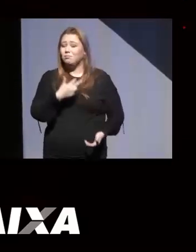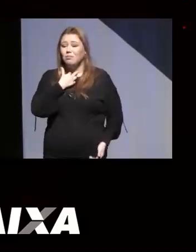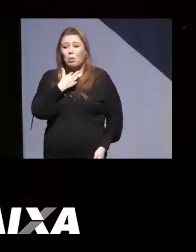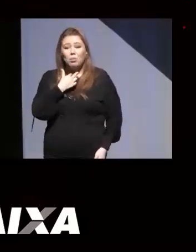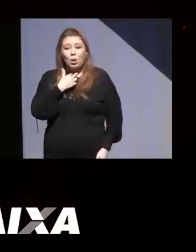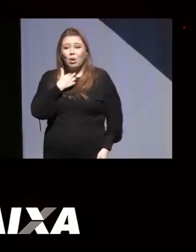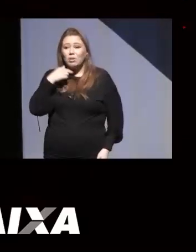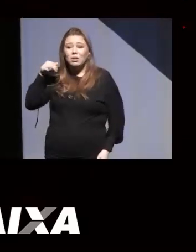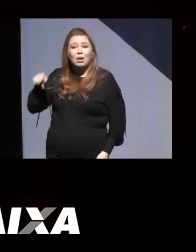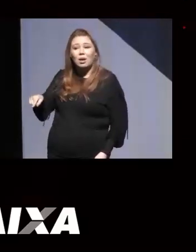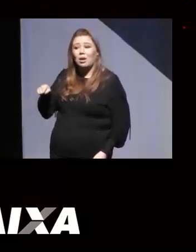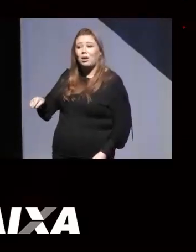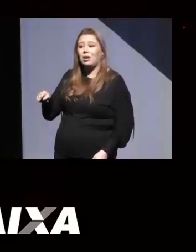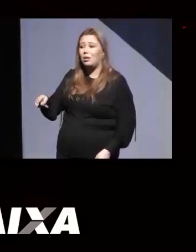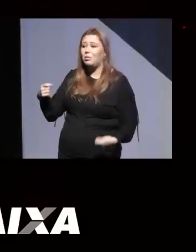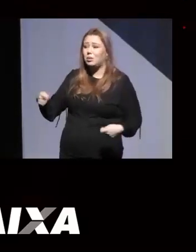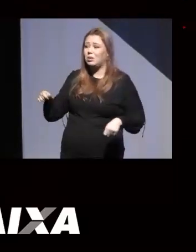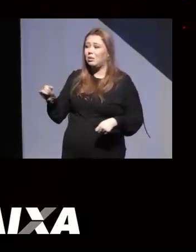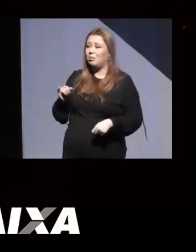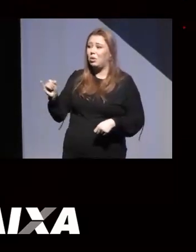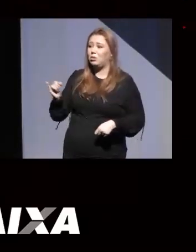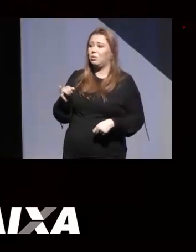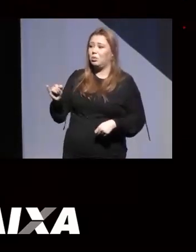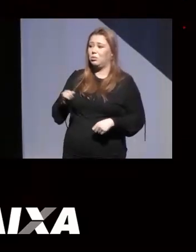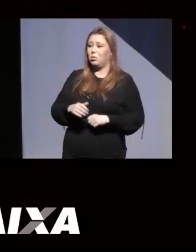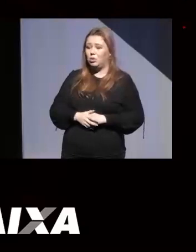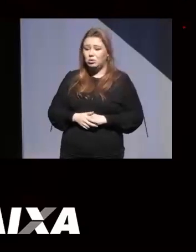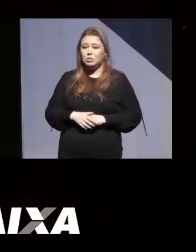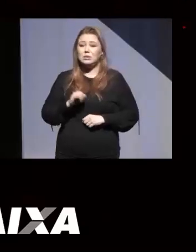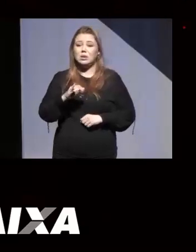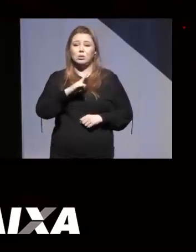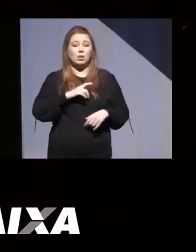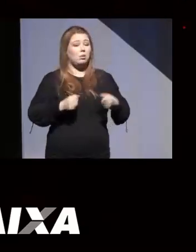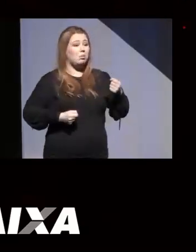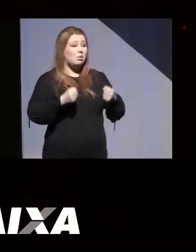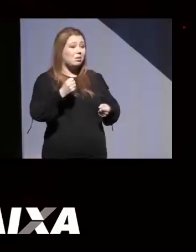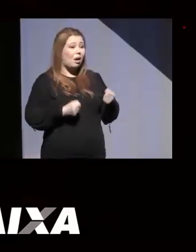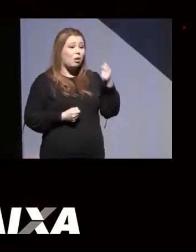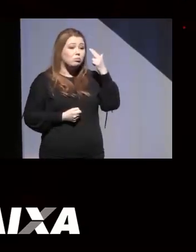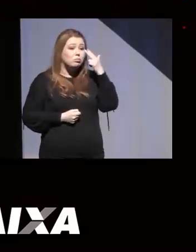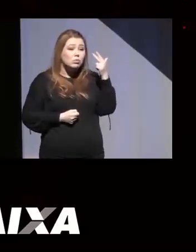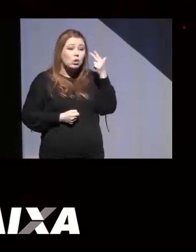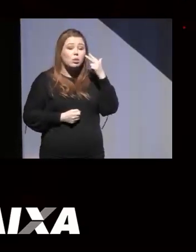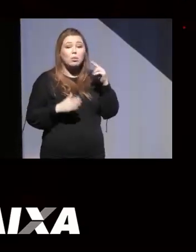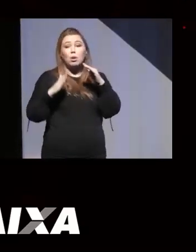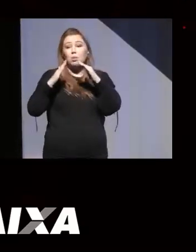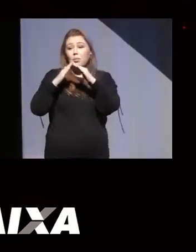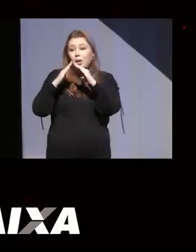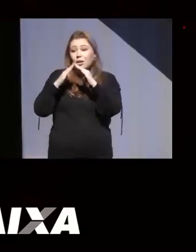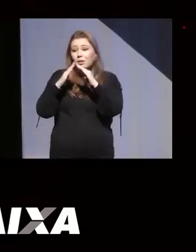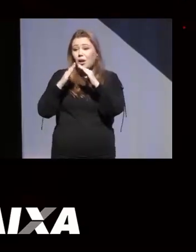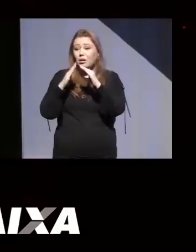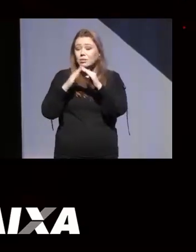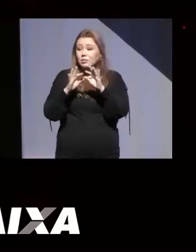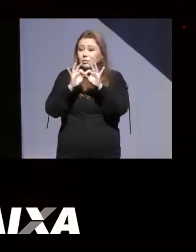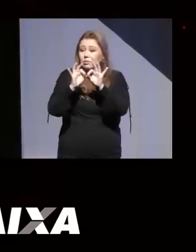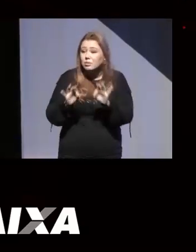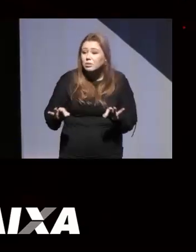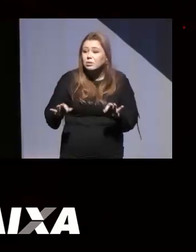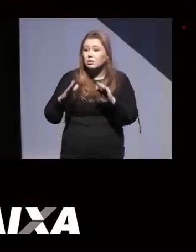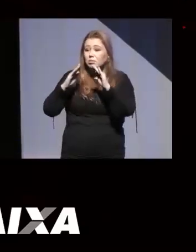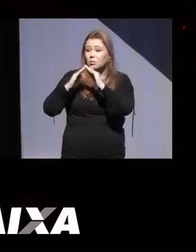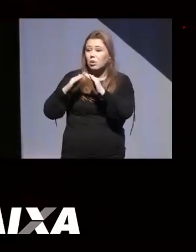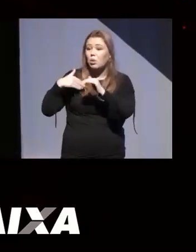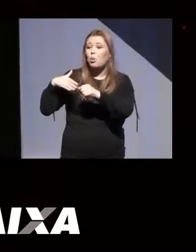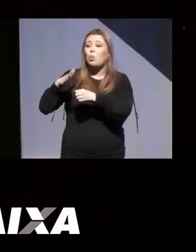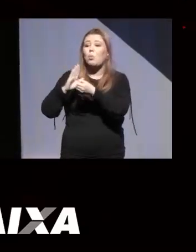ser tributado. Então, se eu tenho um carro popular, Uma casa de baixo padrão construtivo numa